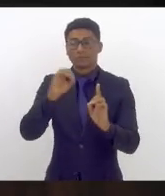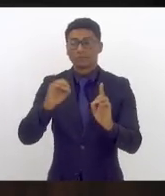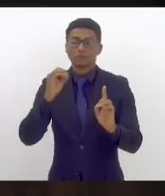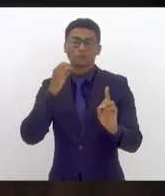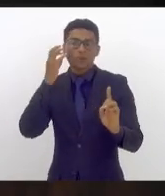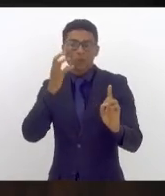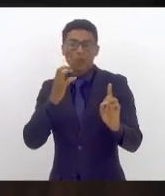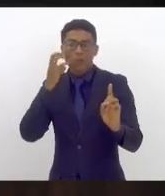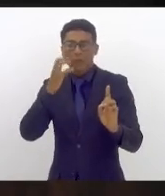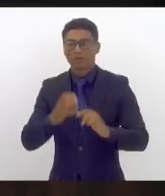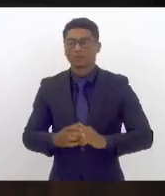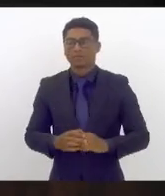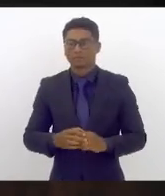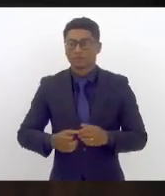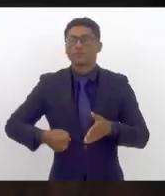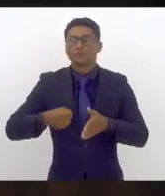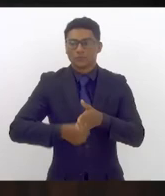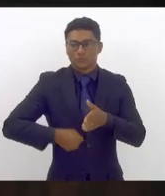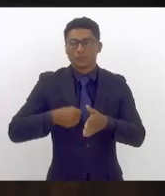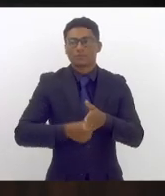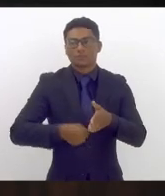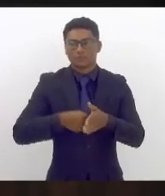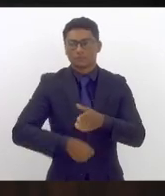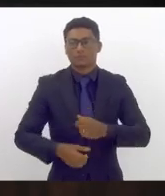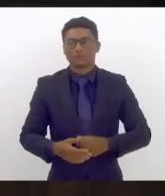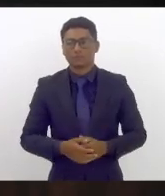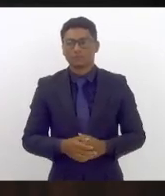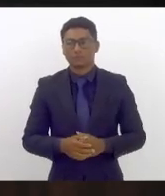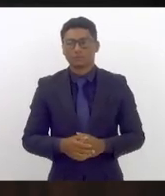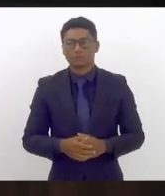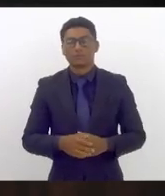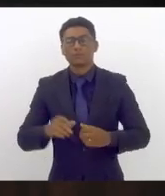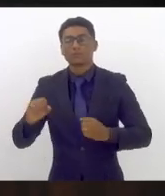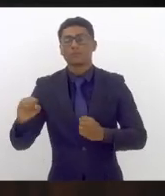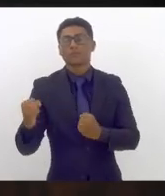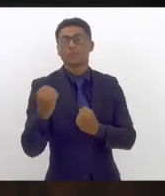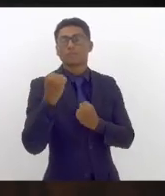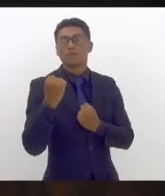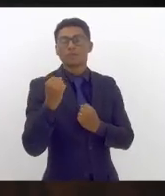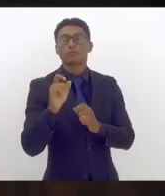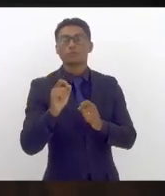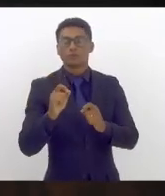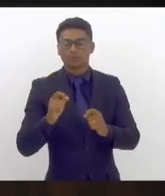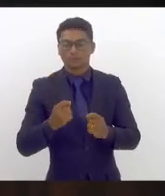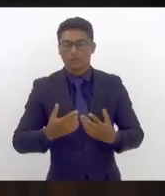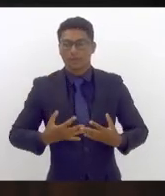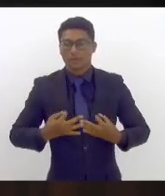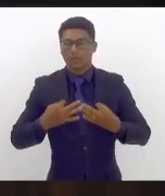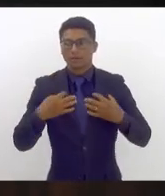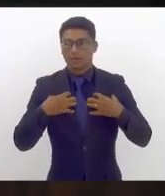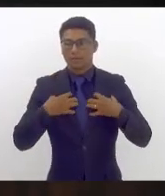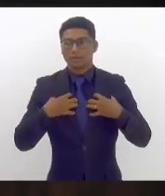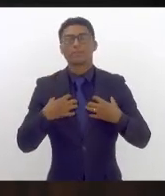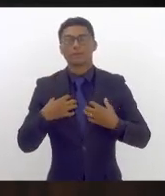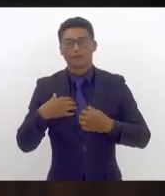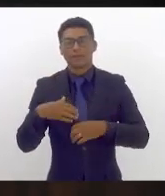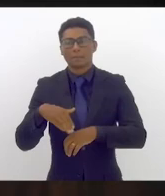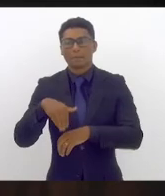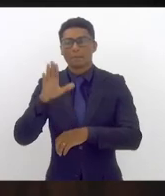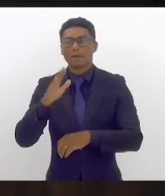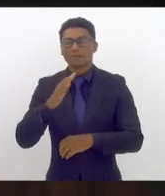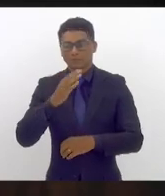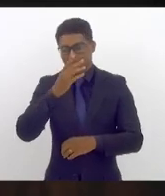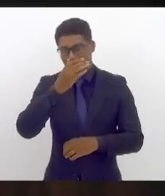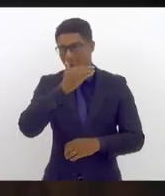Rodrigo Amorim na luta no combate em defesa do câncer de mama que ainda é o que mais mata as nossas mulheres